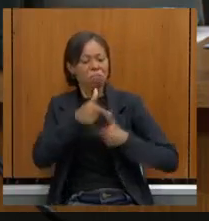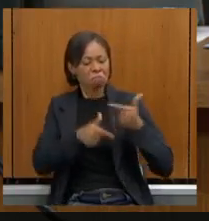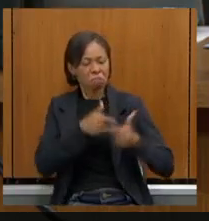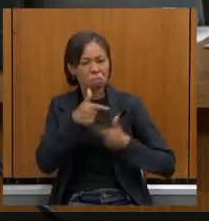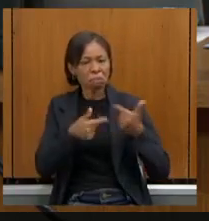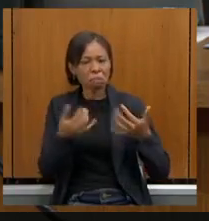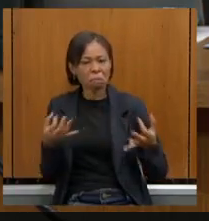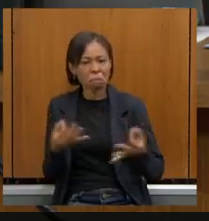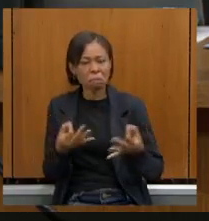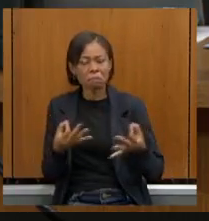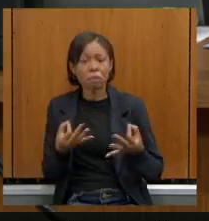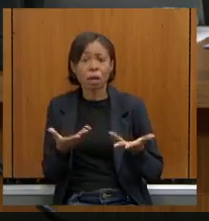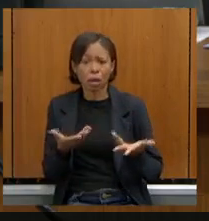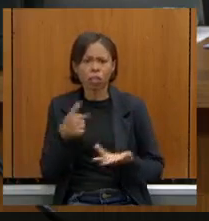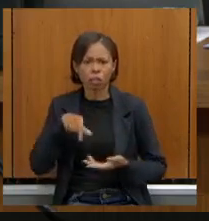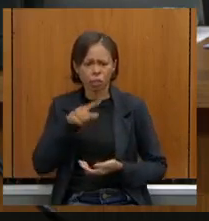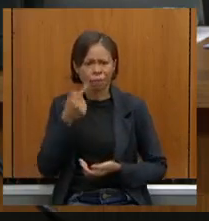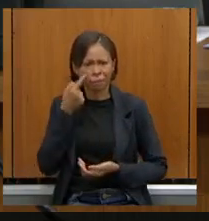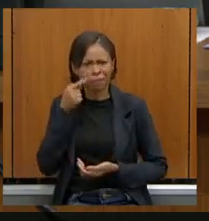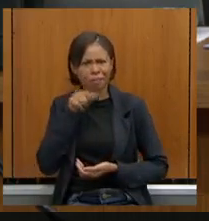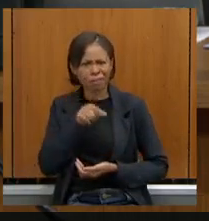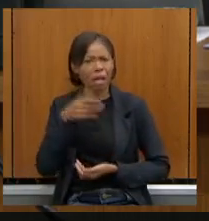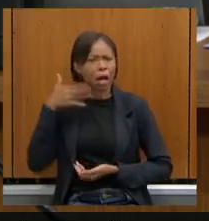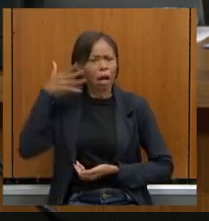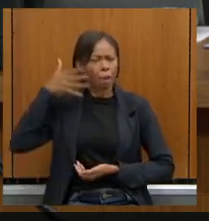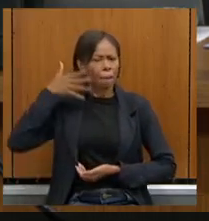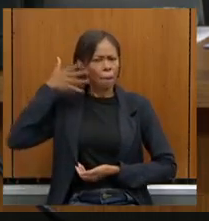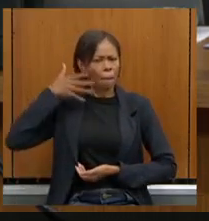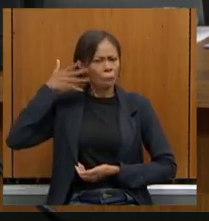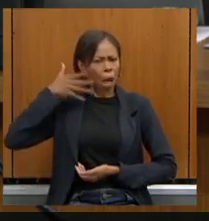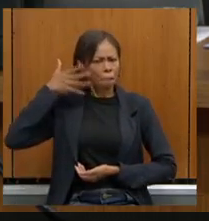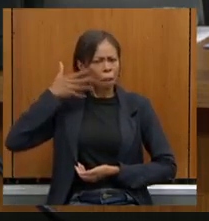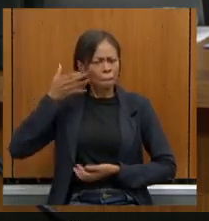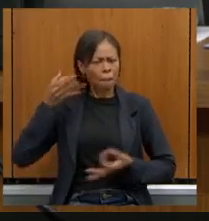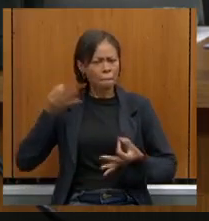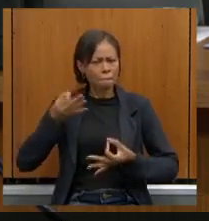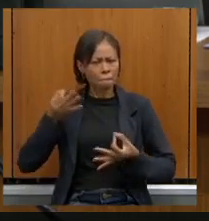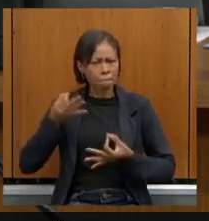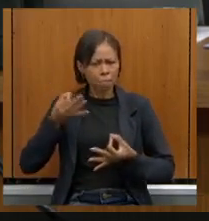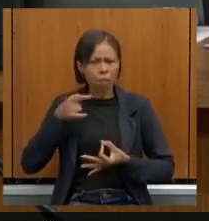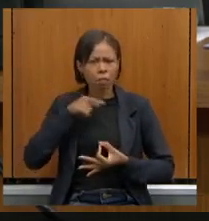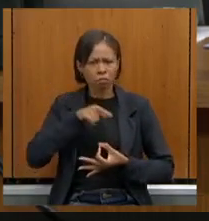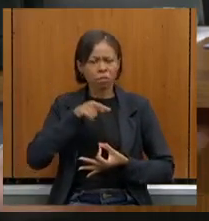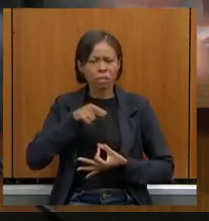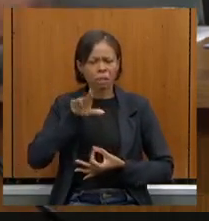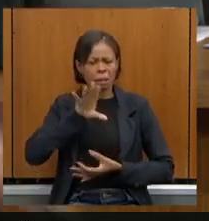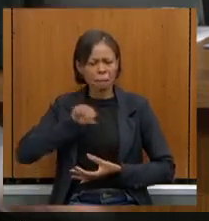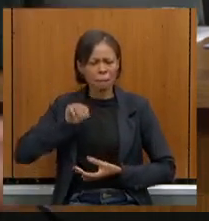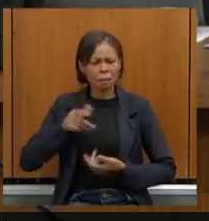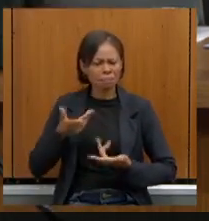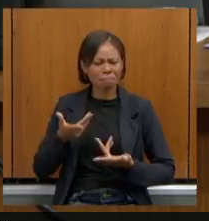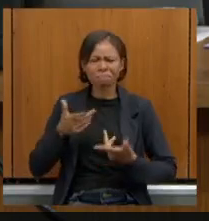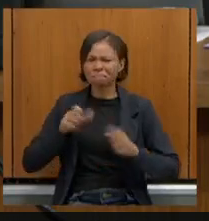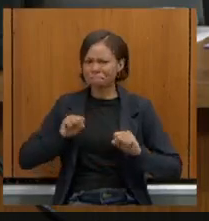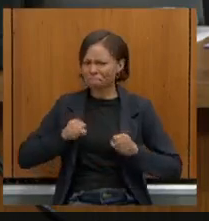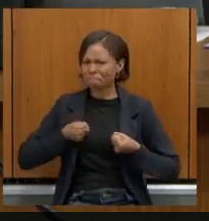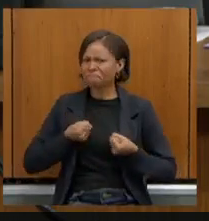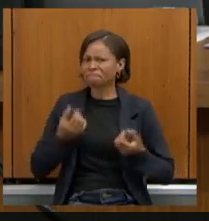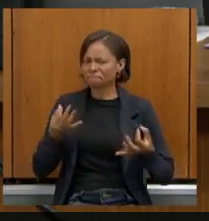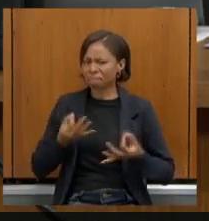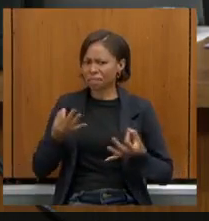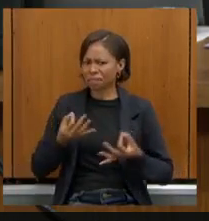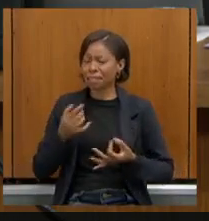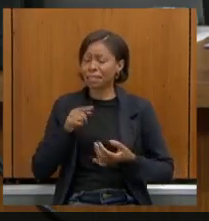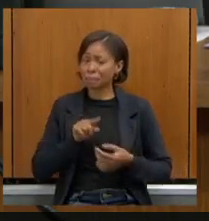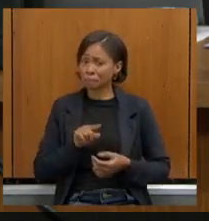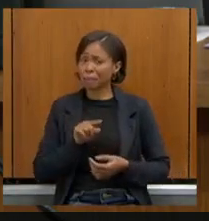discurso, sabemos da sua capacidade na oratória, o tanto que você tem essa força no discurso, mas mais do que isso, apesar